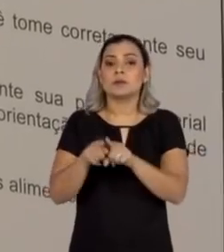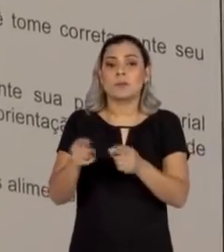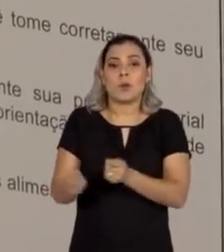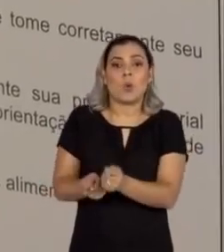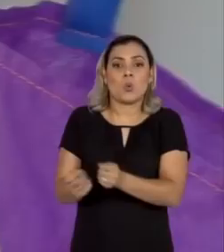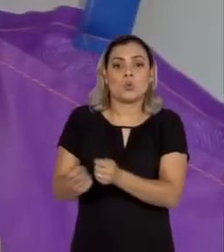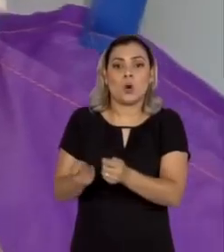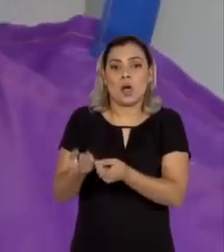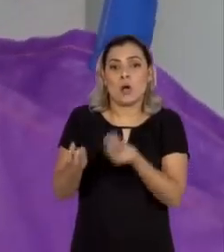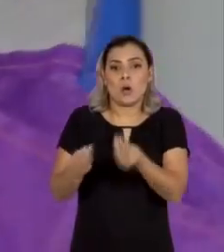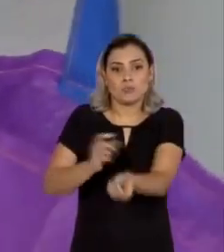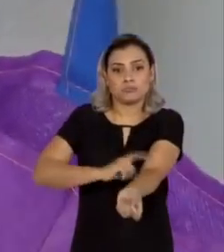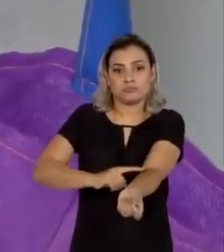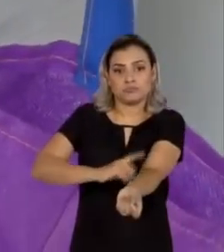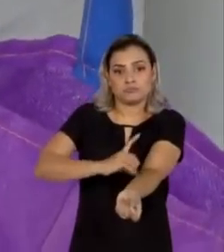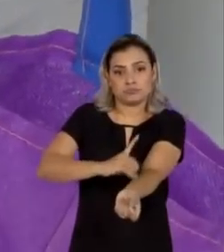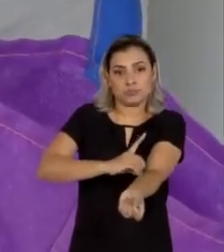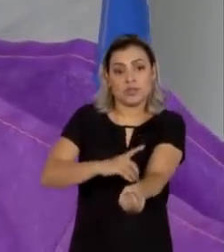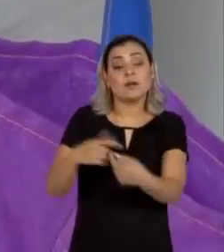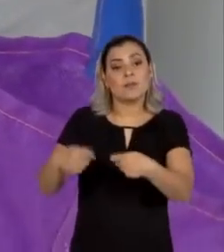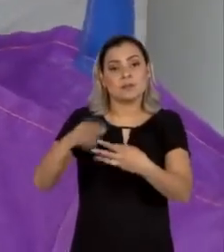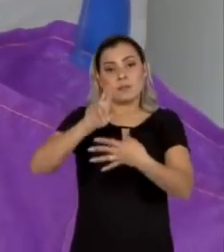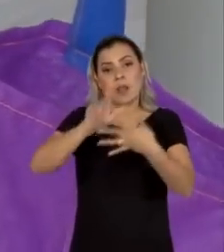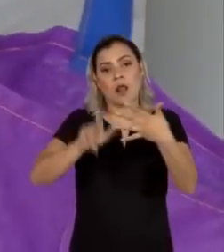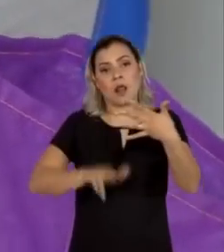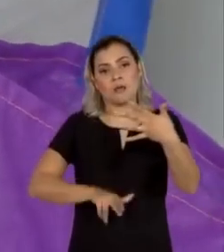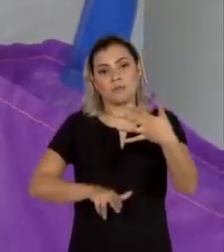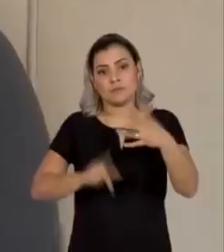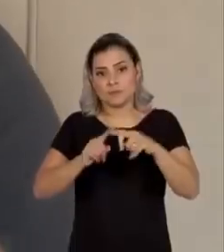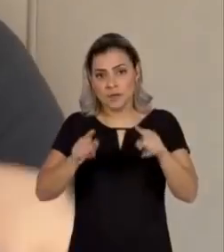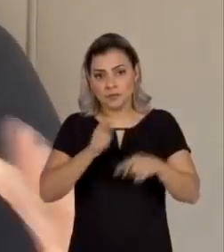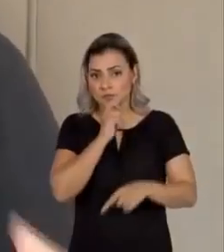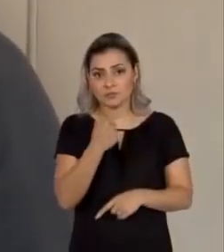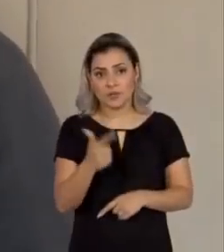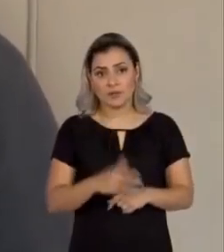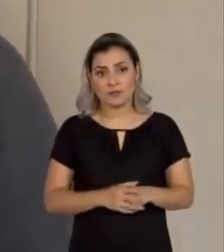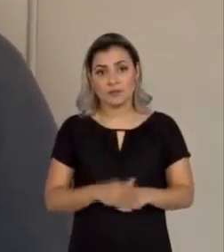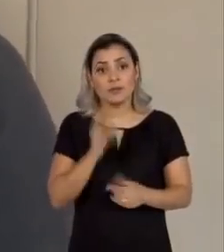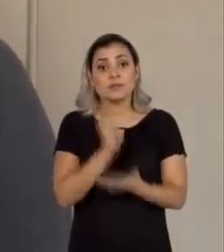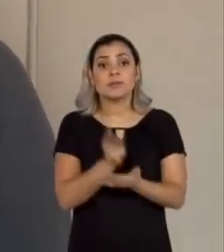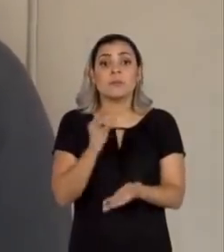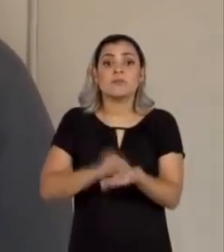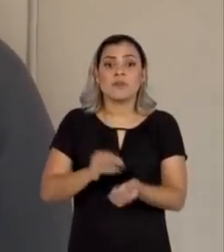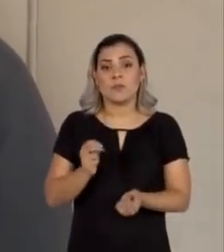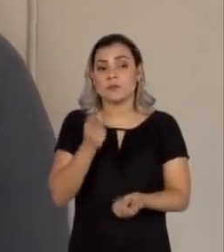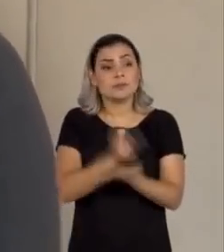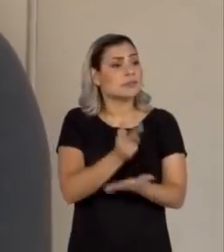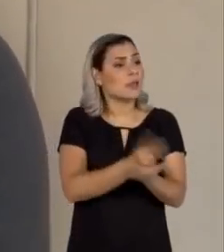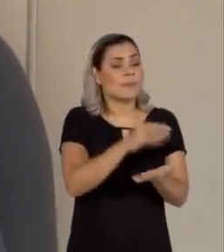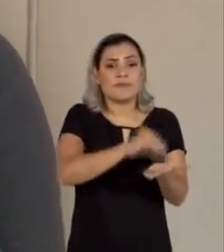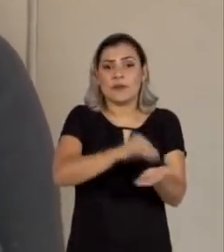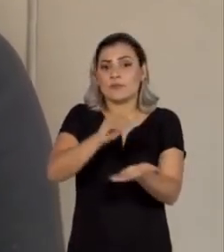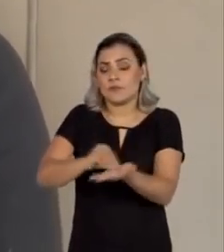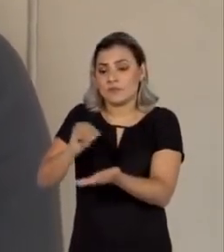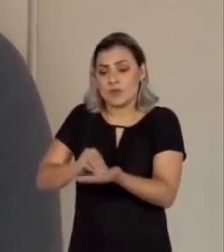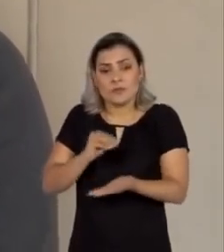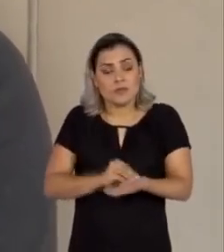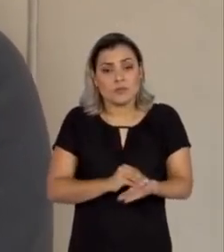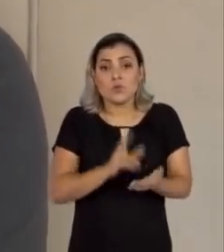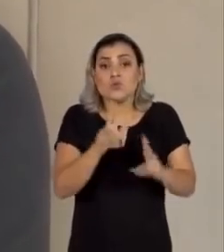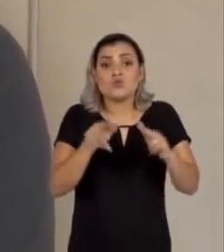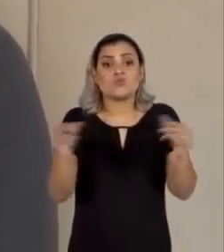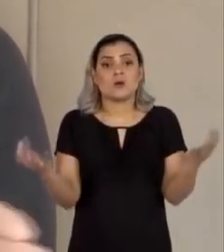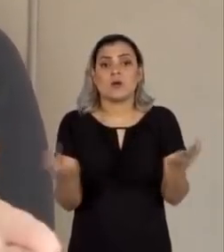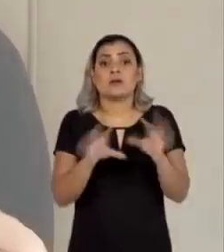controle. Ela precisa disso tudo, mas não tem. Sempre falta alguma coisa, sempre. Nunca a gente pega